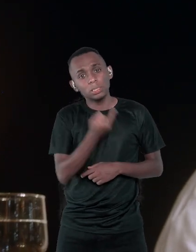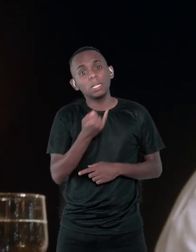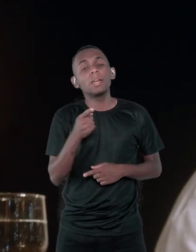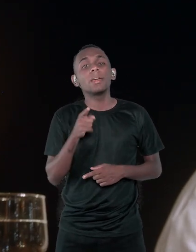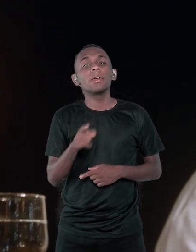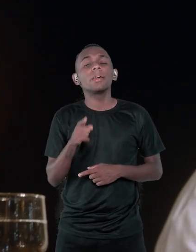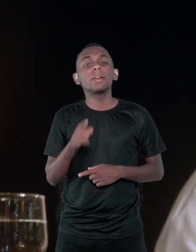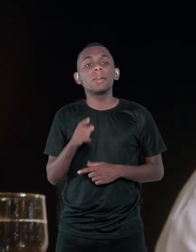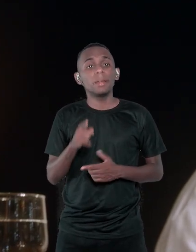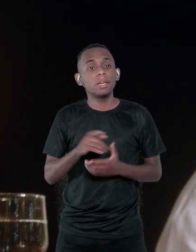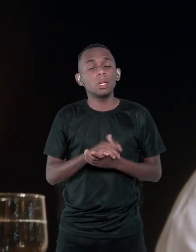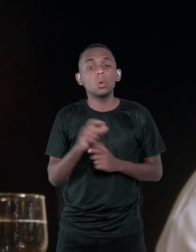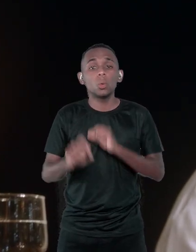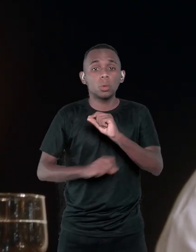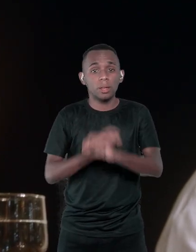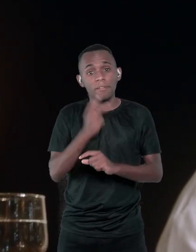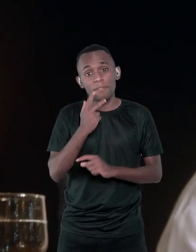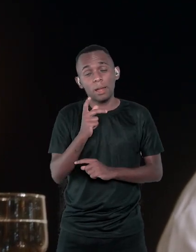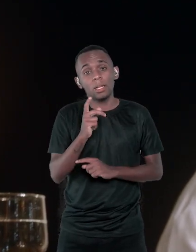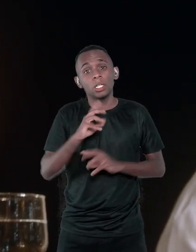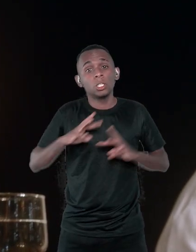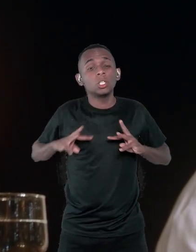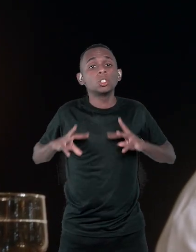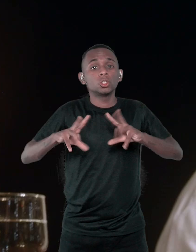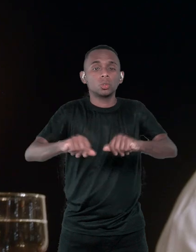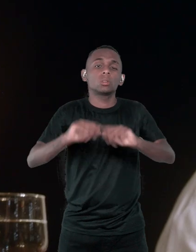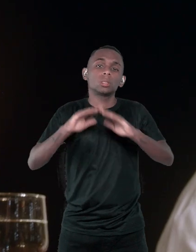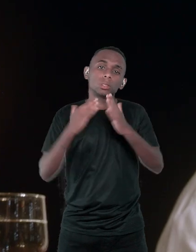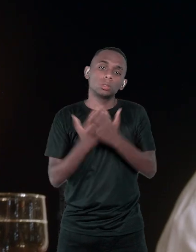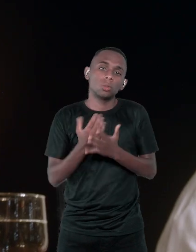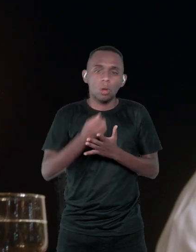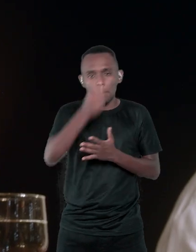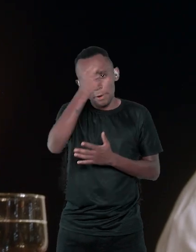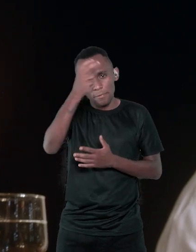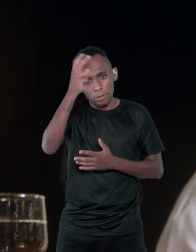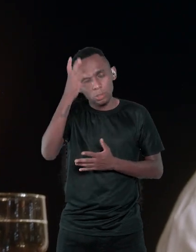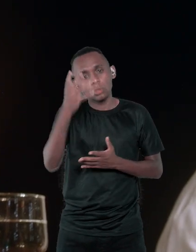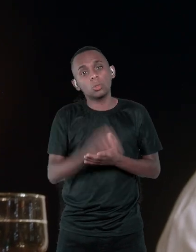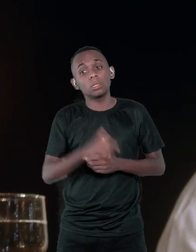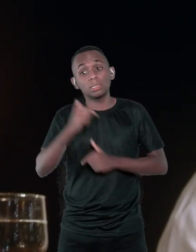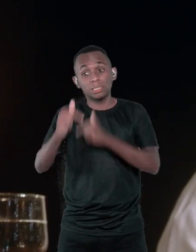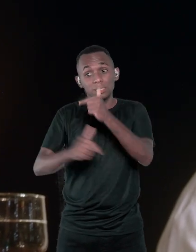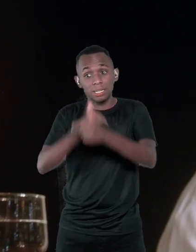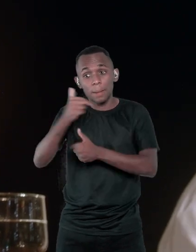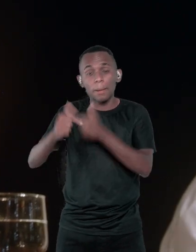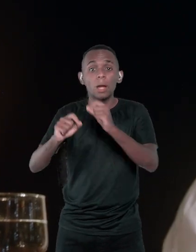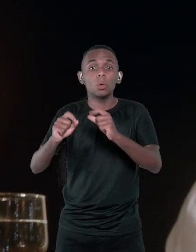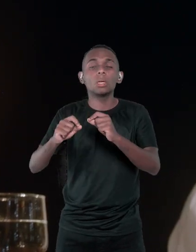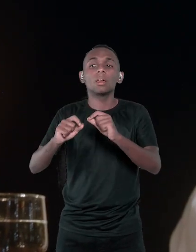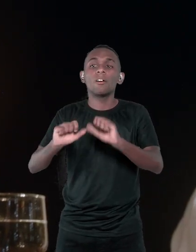lei determina no Rio de Janeiro que todas as escolas municipais trabalhem pela recuperação do rio mais próximo a